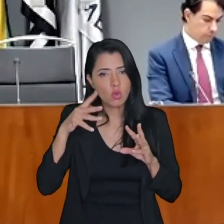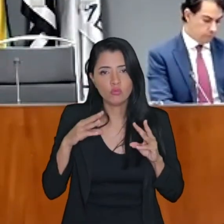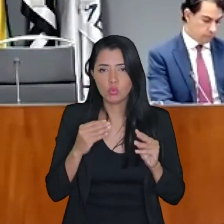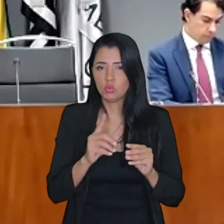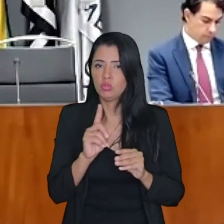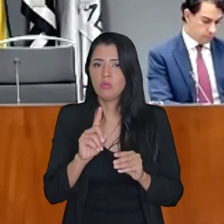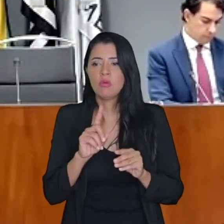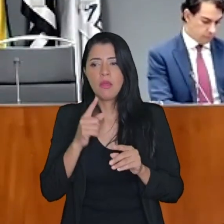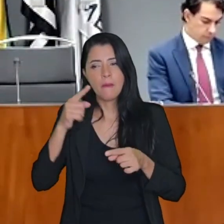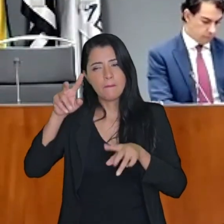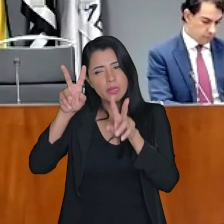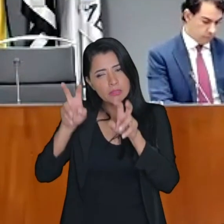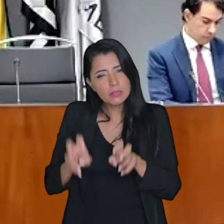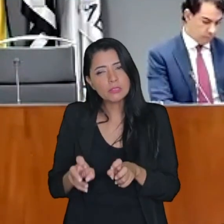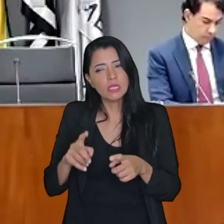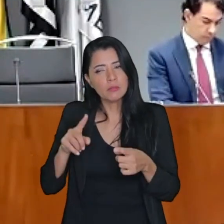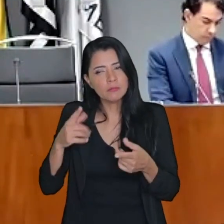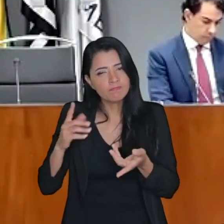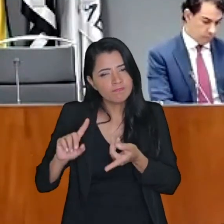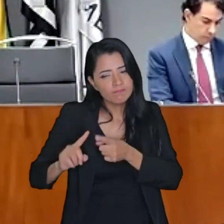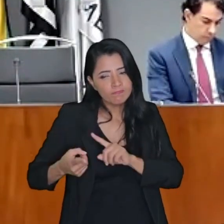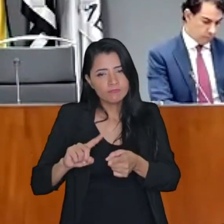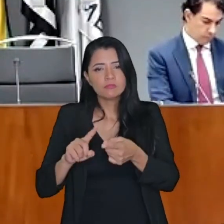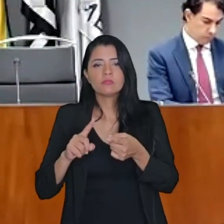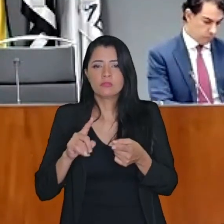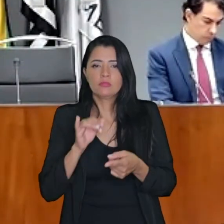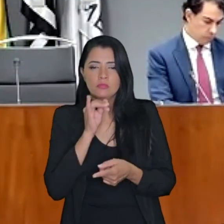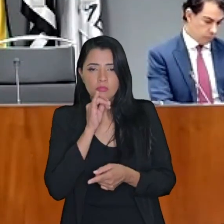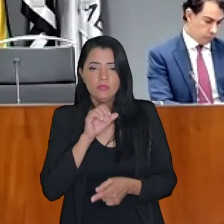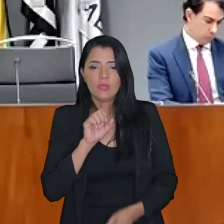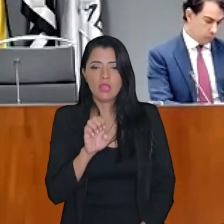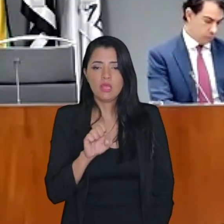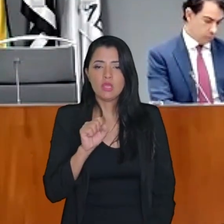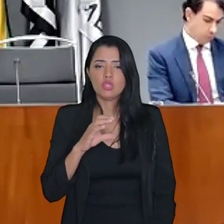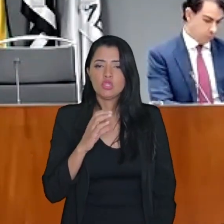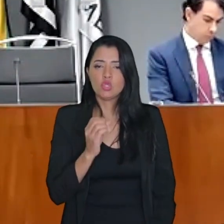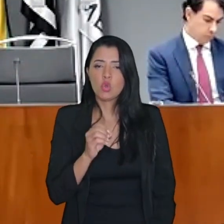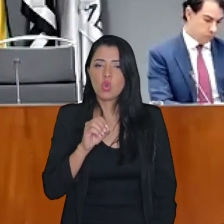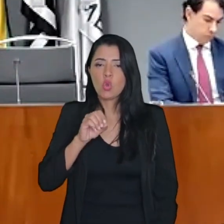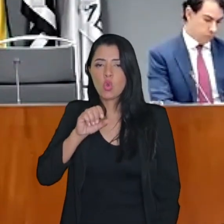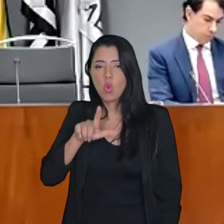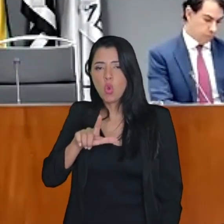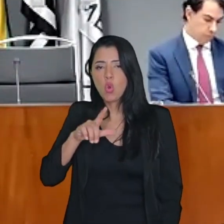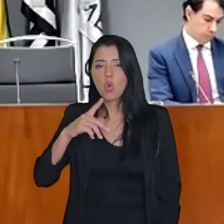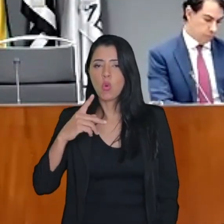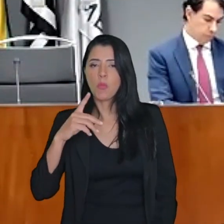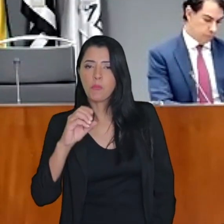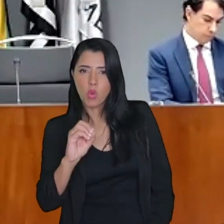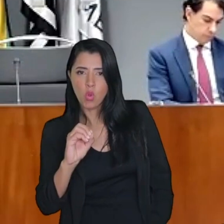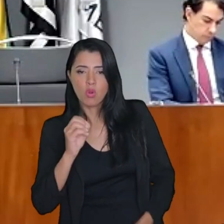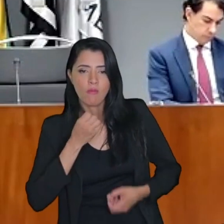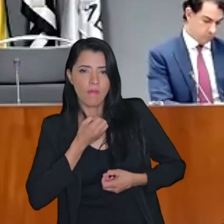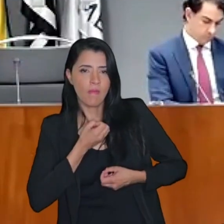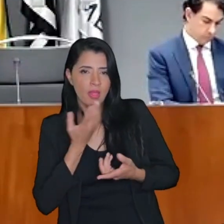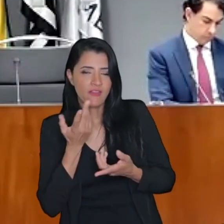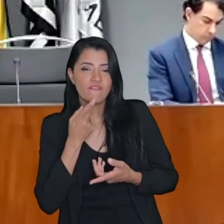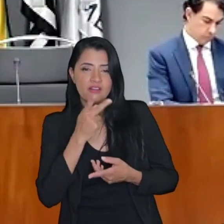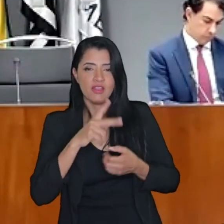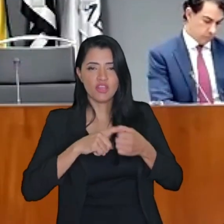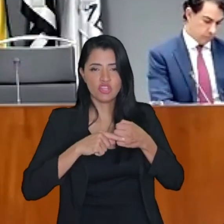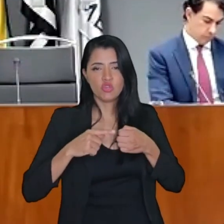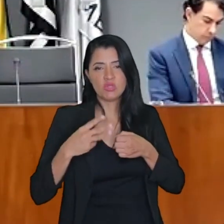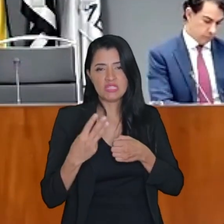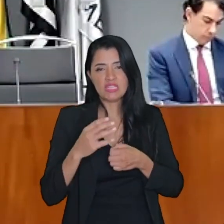enfrenta esses temas. Em primeiro lugar, em relação ao escopo, ele delimita o escopo da colaboração. Ele diz no artigo